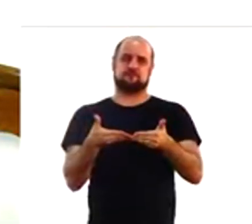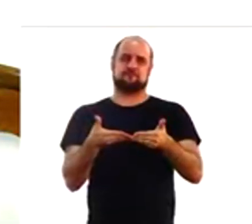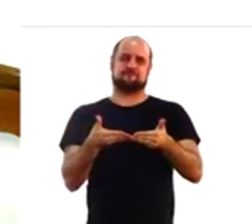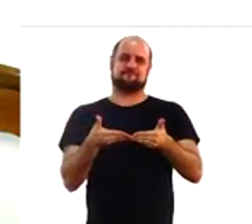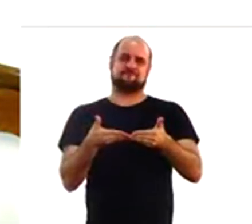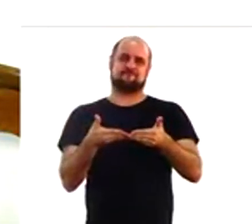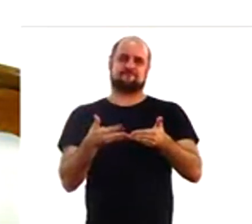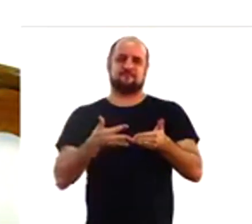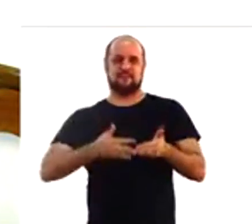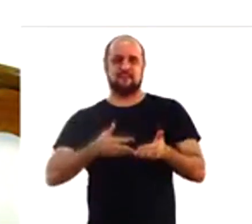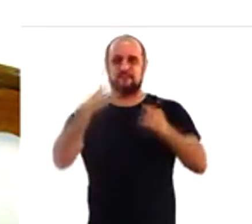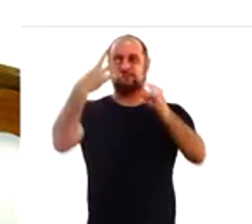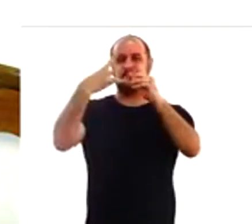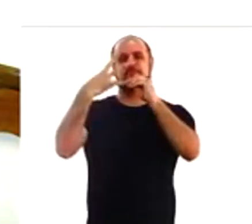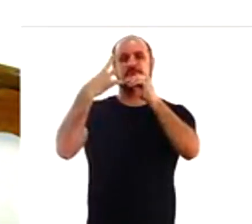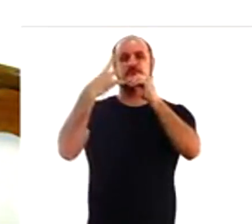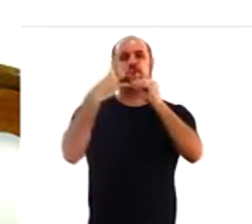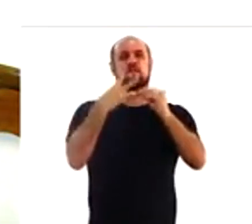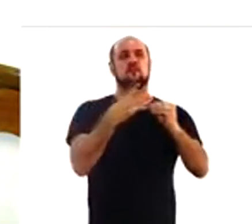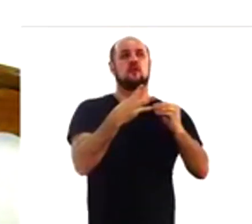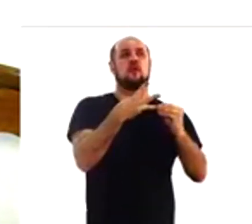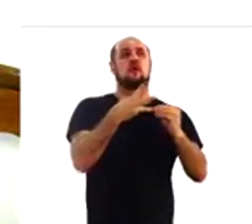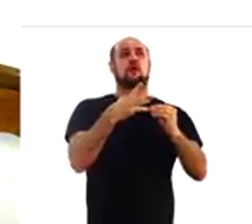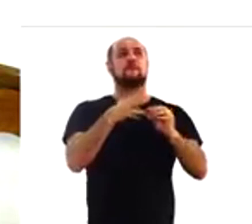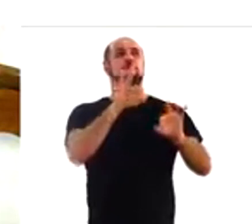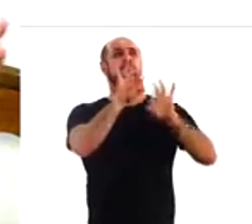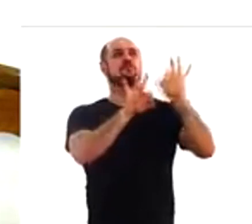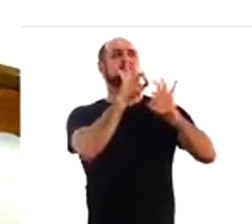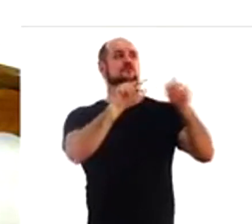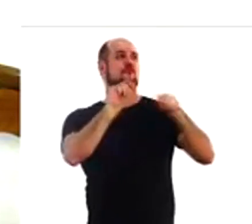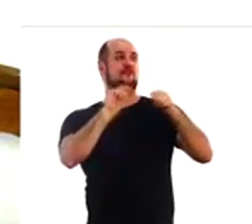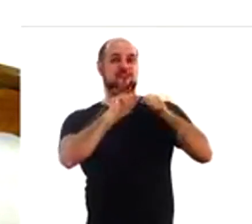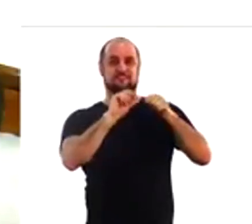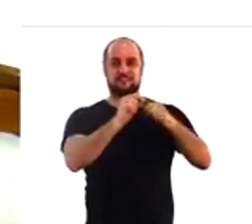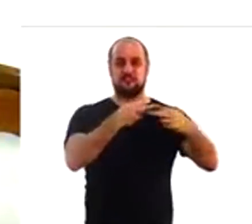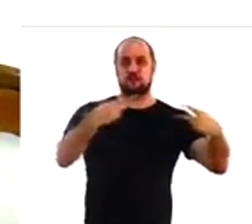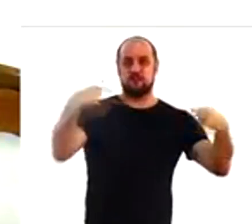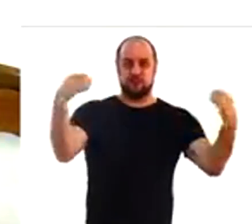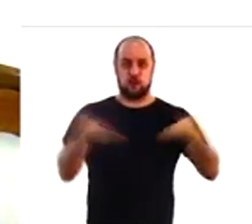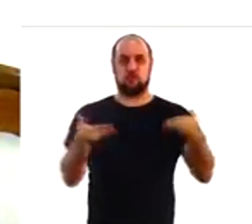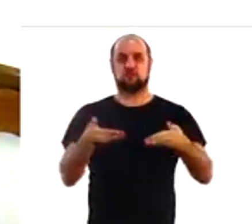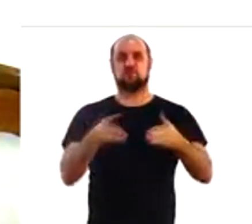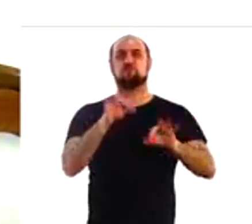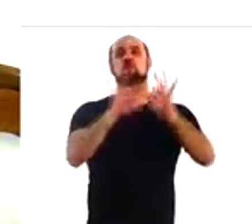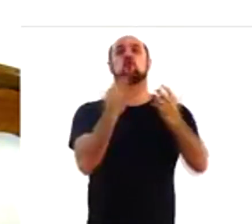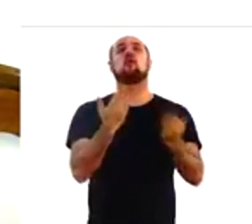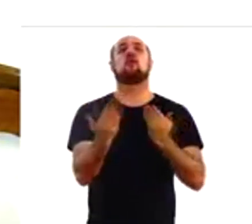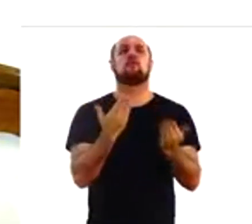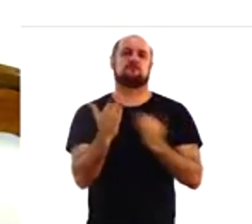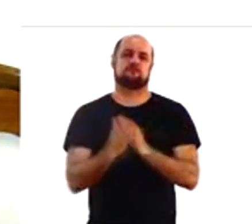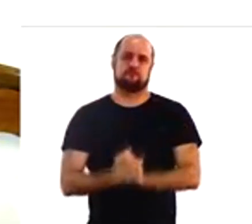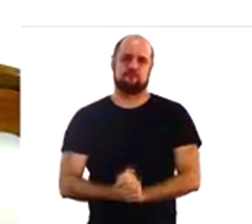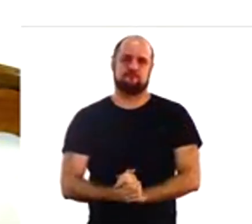hoje? E quais os motivos para fazer o que fazemos no presente?